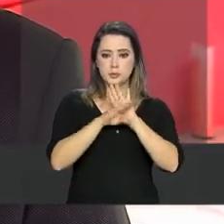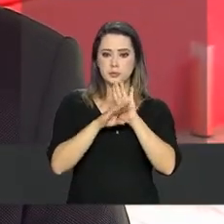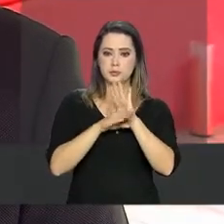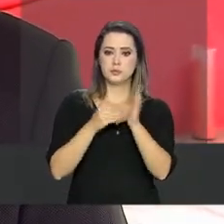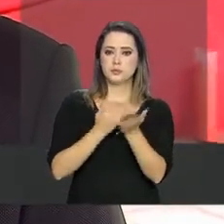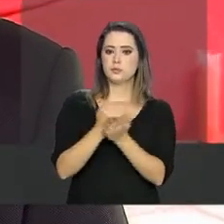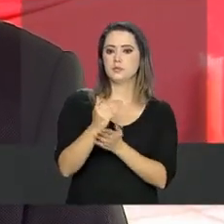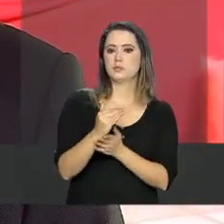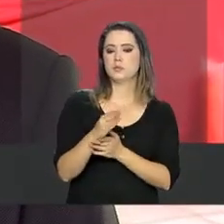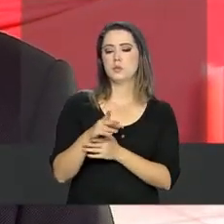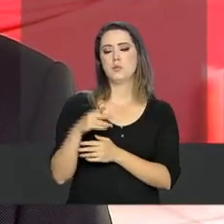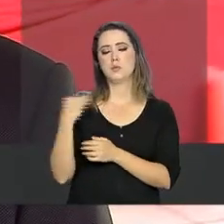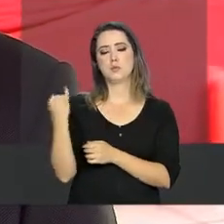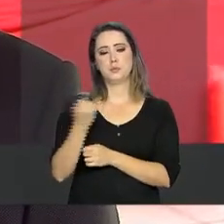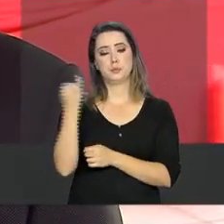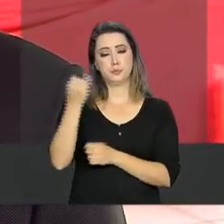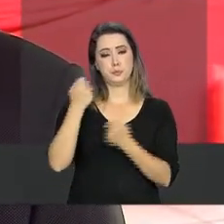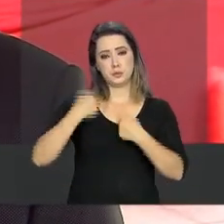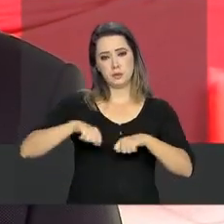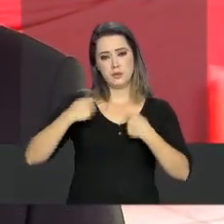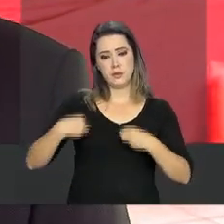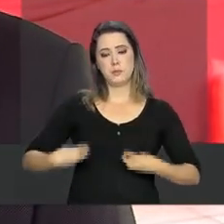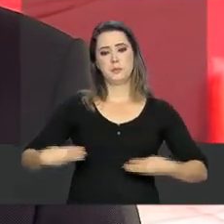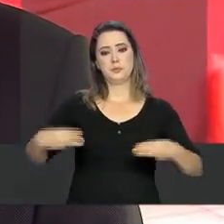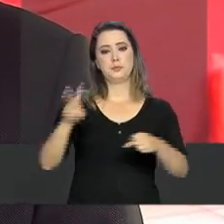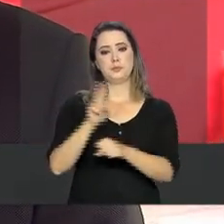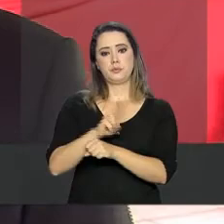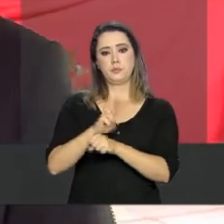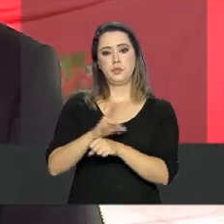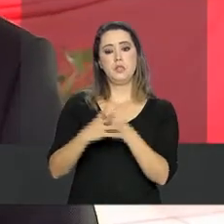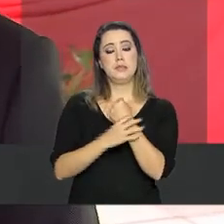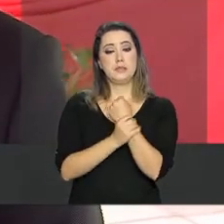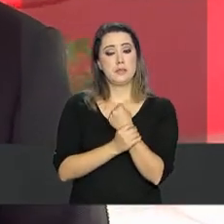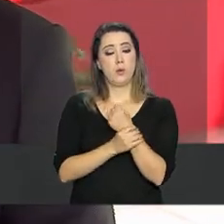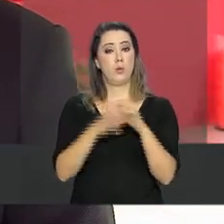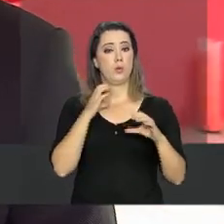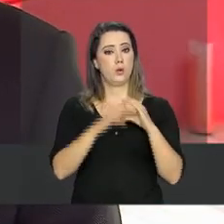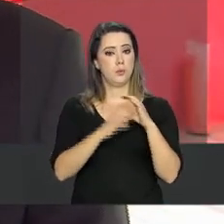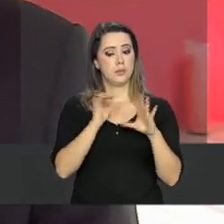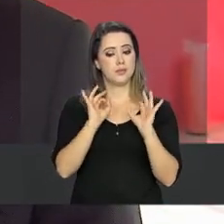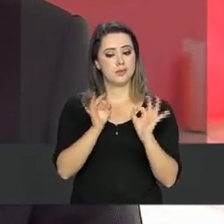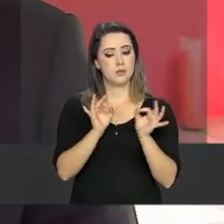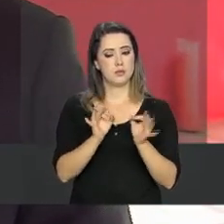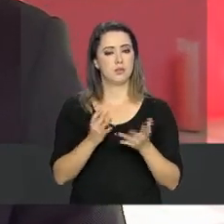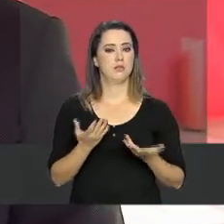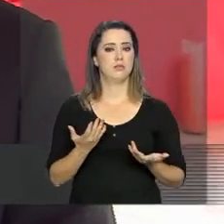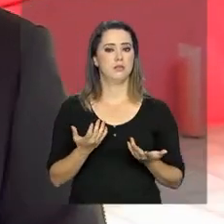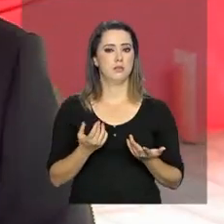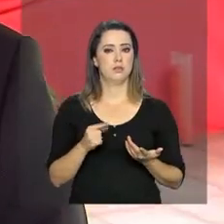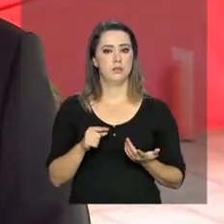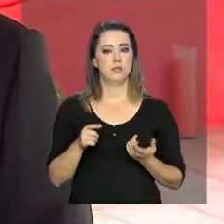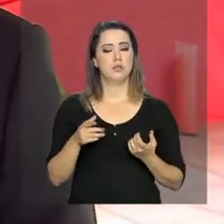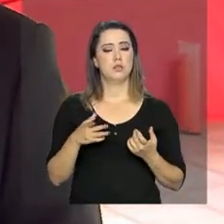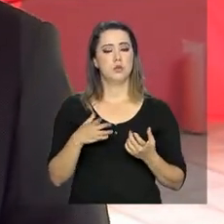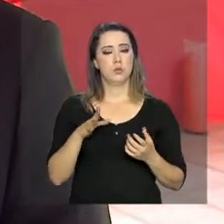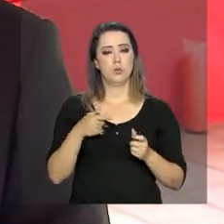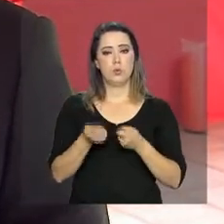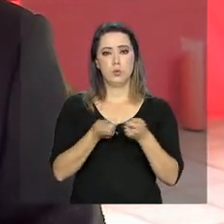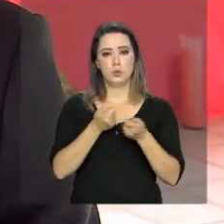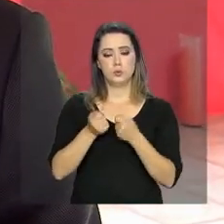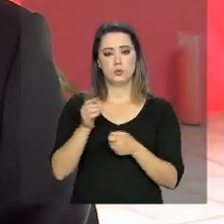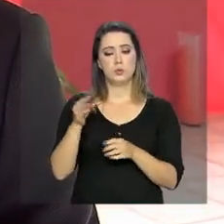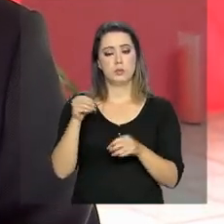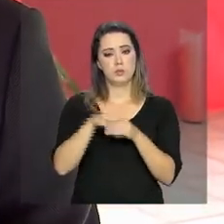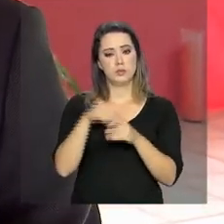da defesa garante comunicações seguras está precisava ter um satélite com o controle absolutamente nacional e que